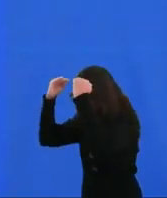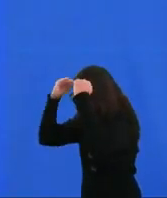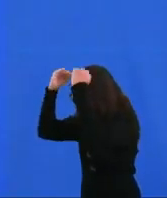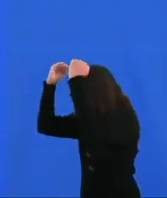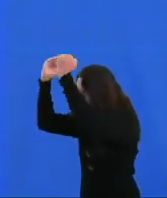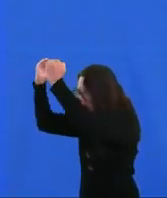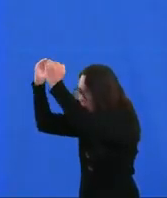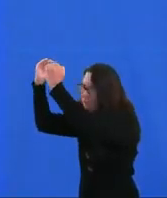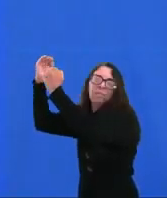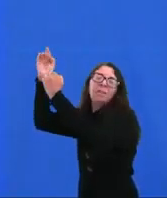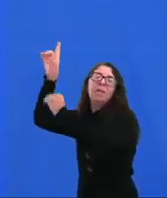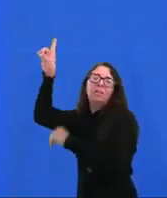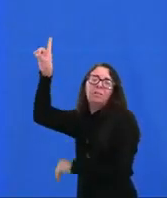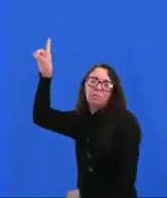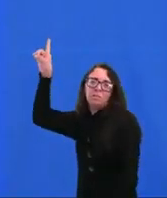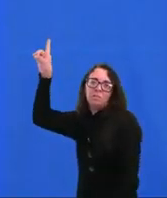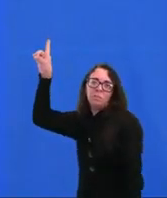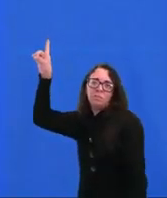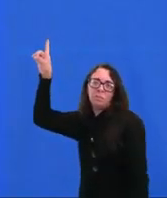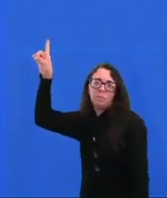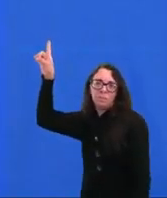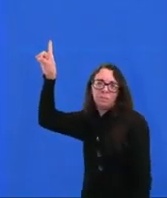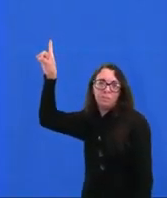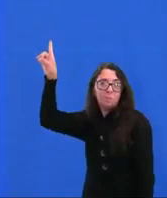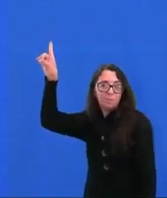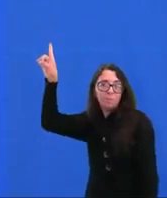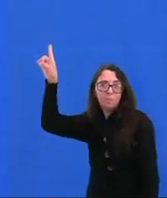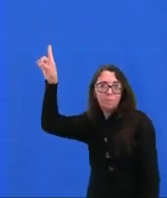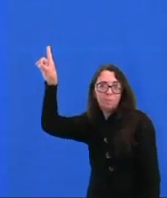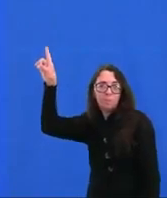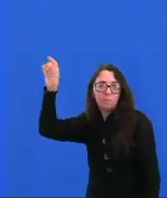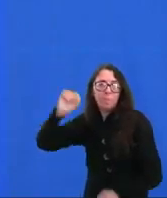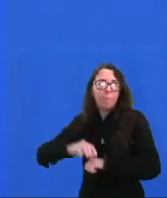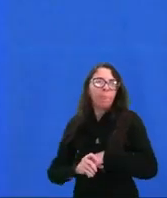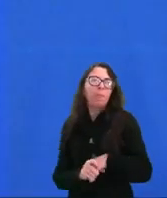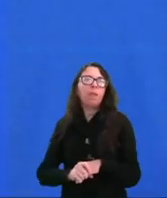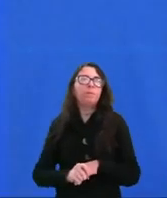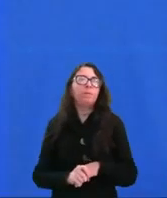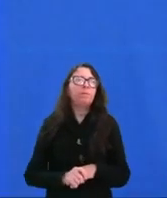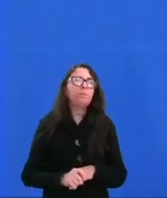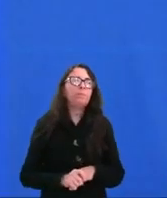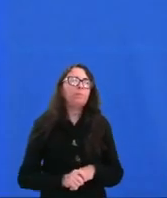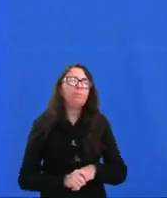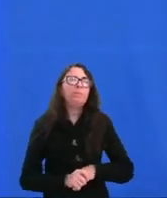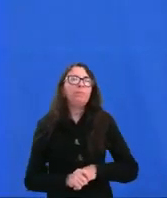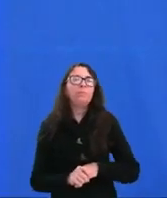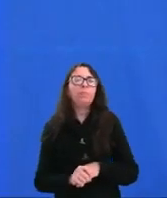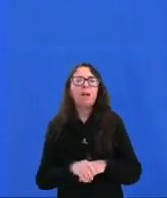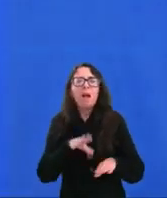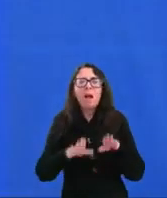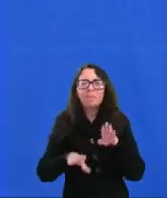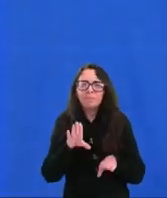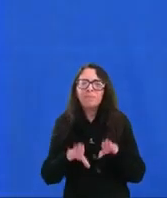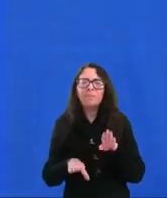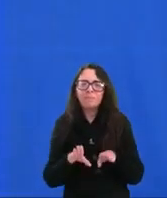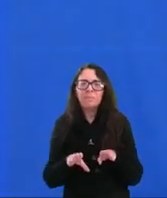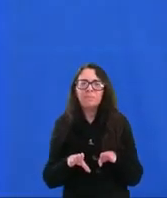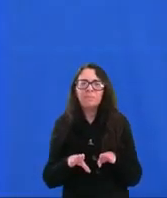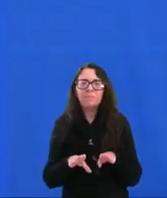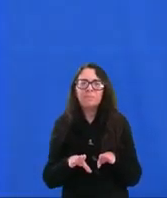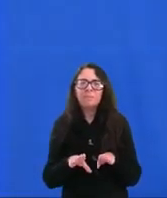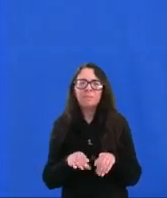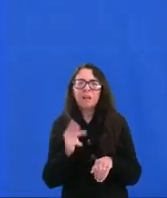quer fazer uma coisa para Deus e outro grupo se recusa a fazer. Então, amados, Deus não